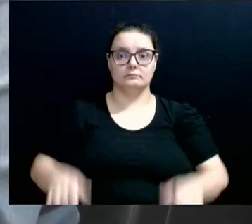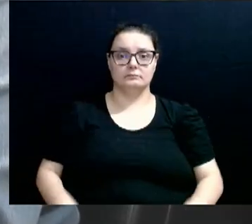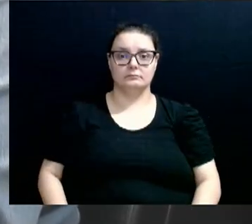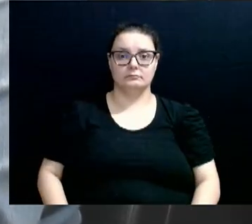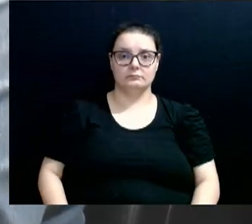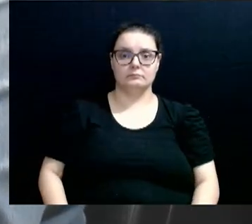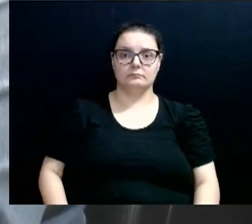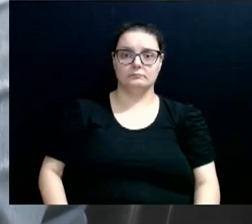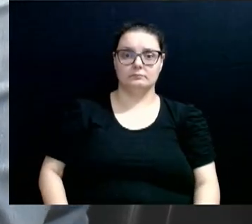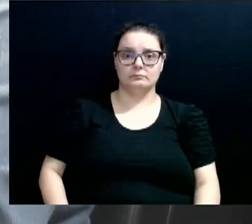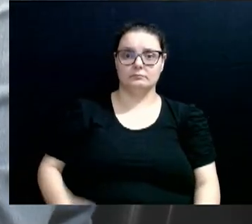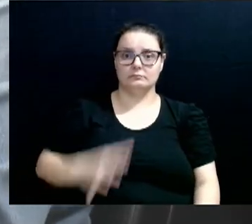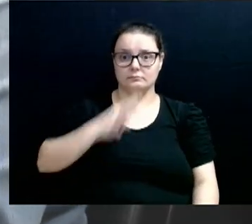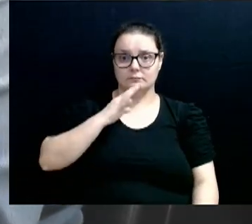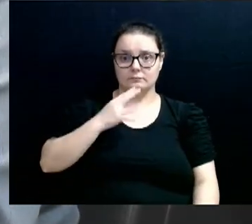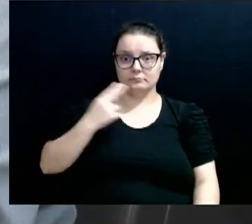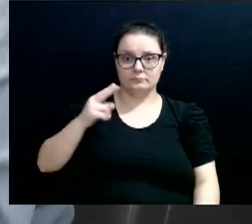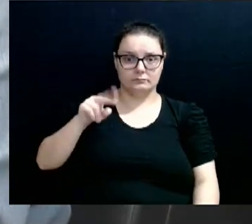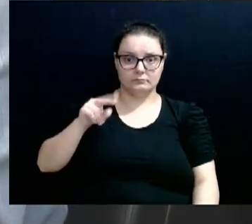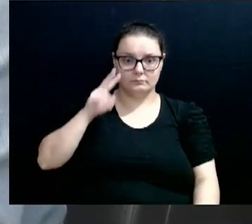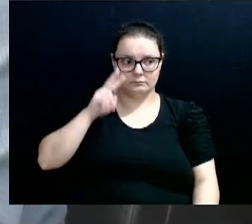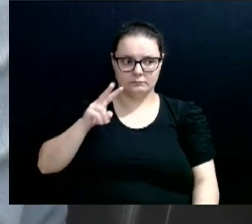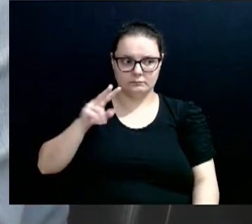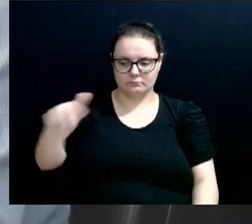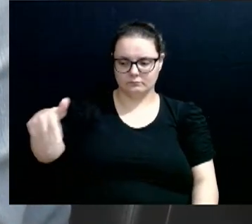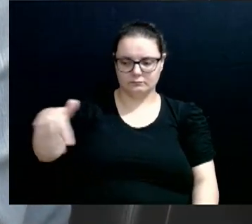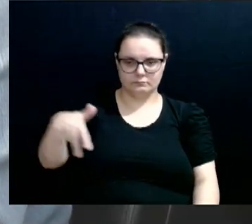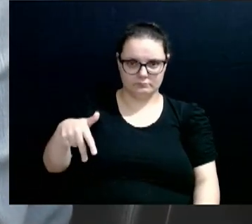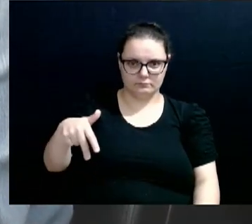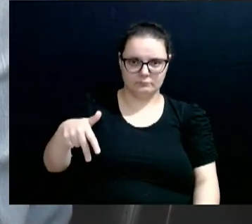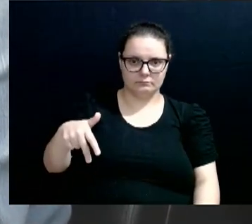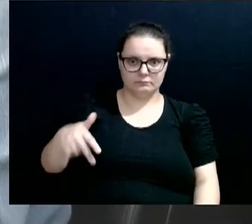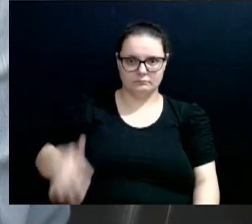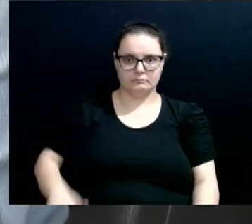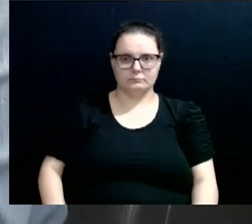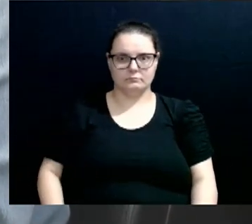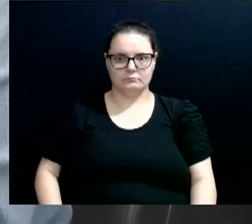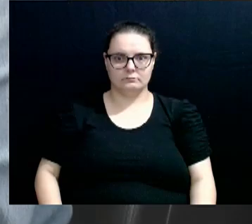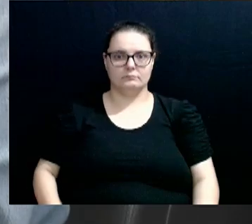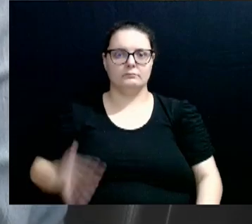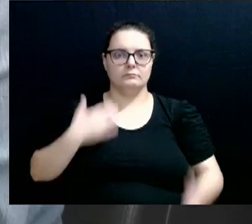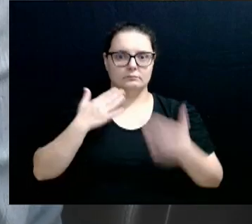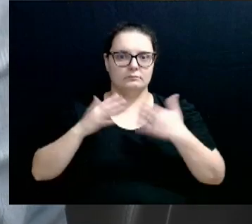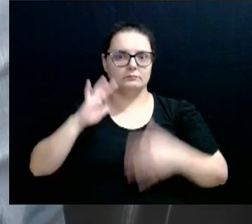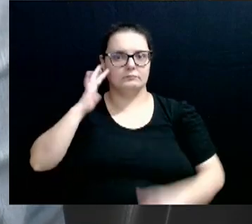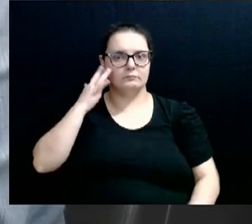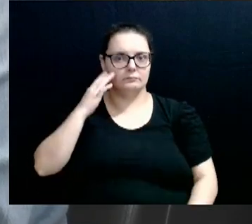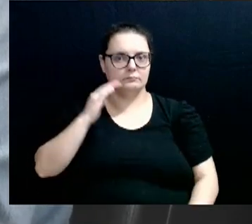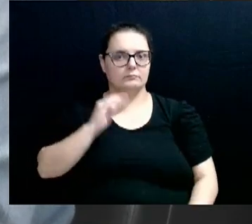nome, mas nunca me viram, e chego eu para conversar... que é um homem caucasiano.